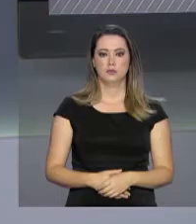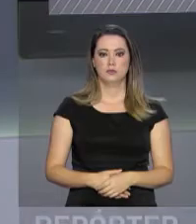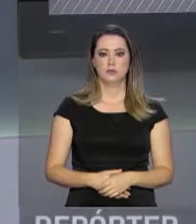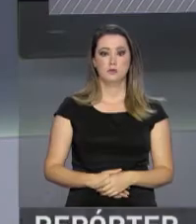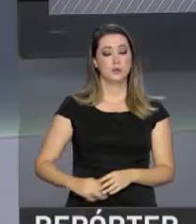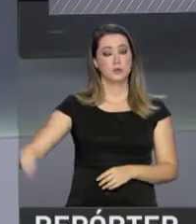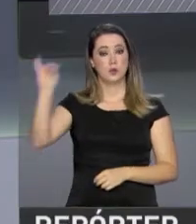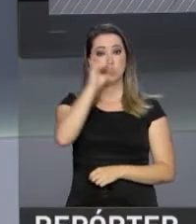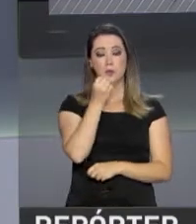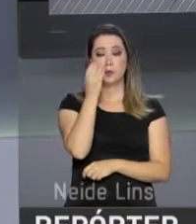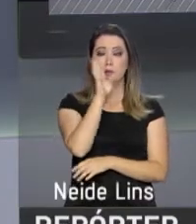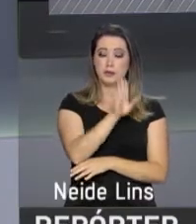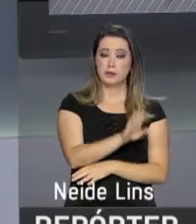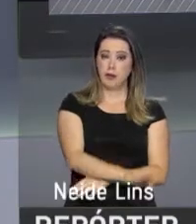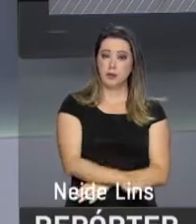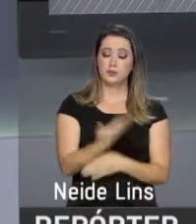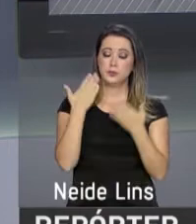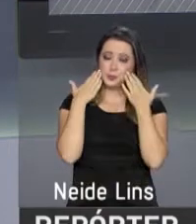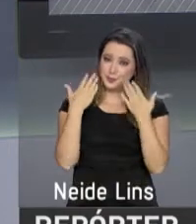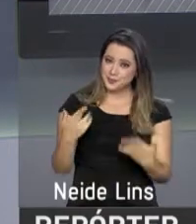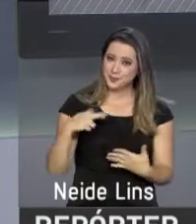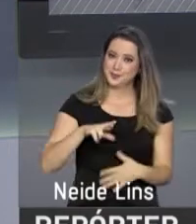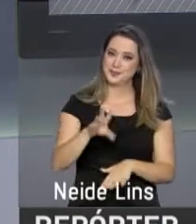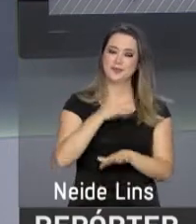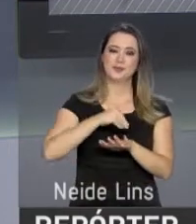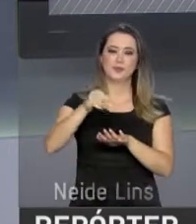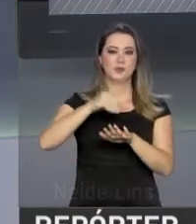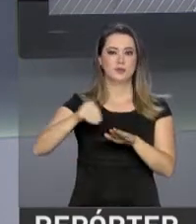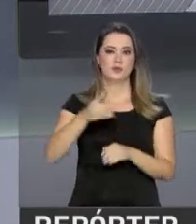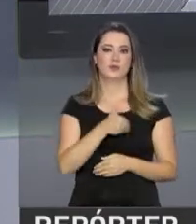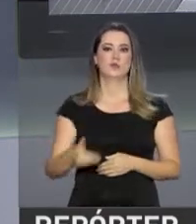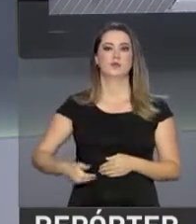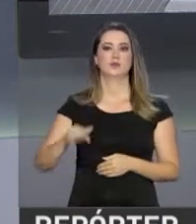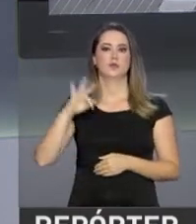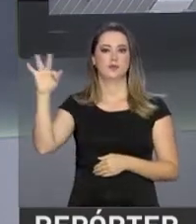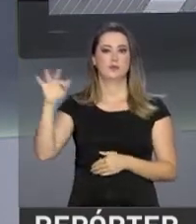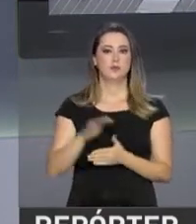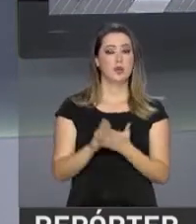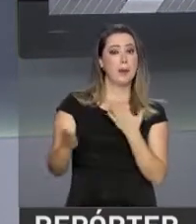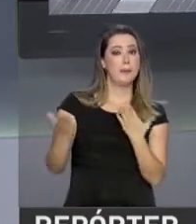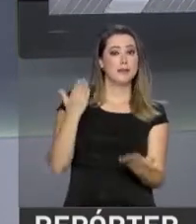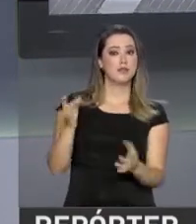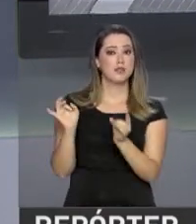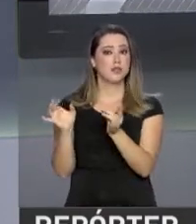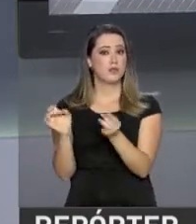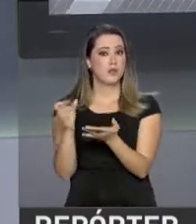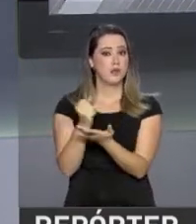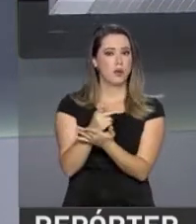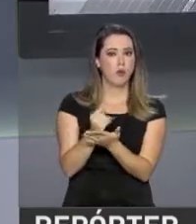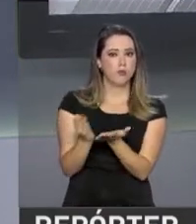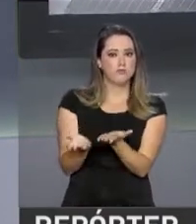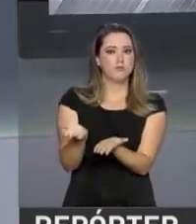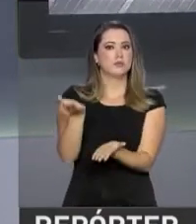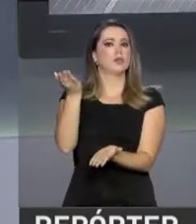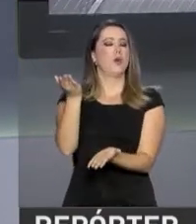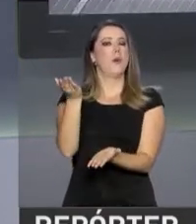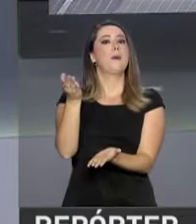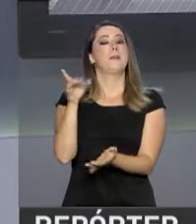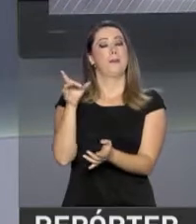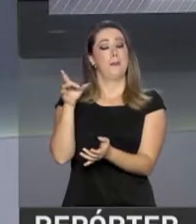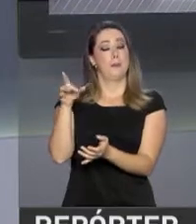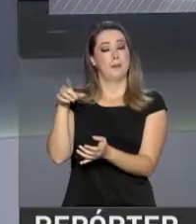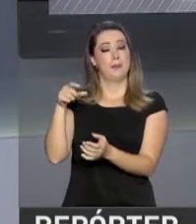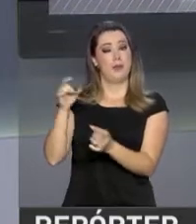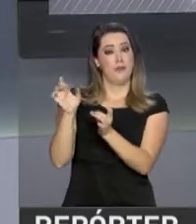Olá, boa tarde. No ar o Repórter NBR com as notícias do governo federal. A balança comercial brasileira registrou superávit em